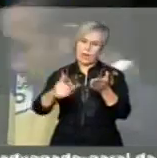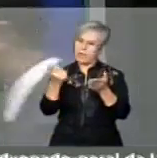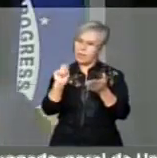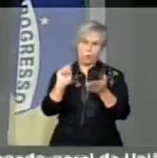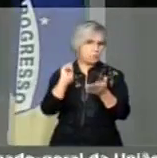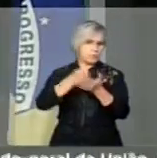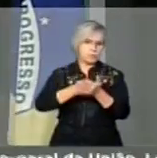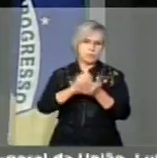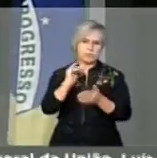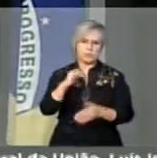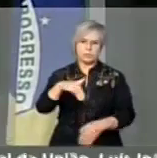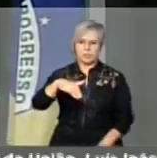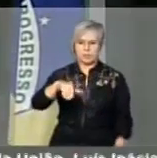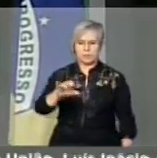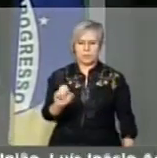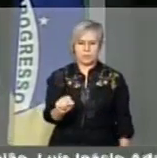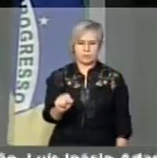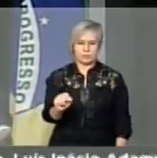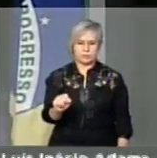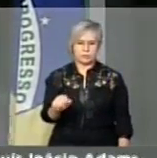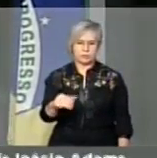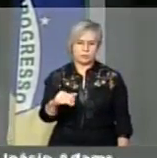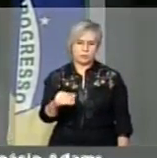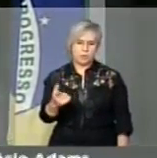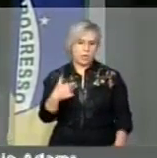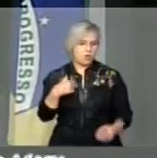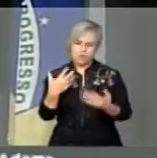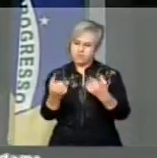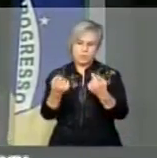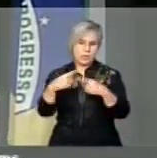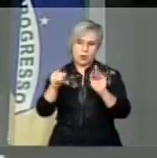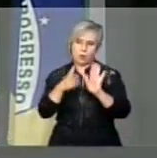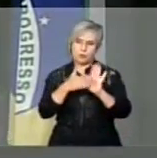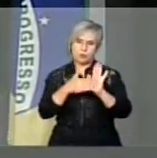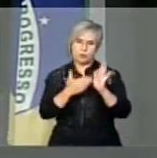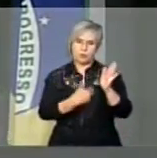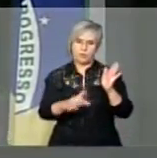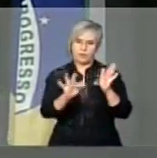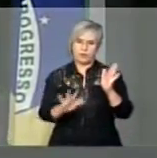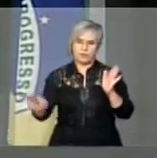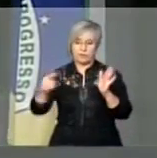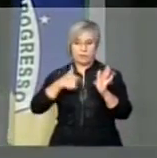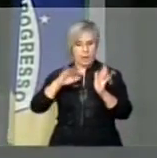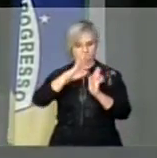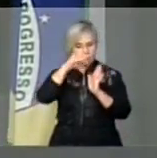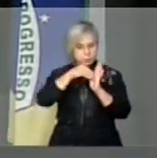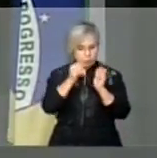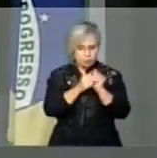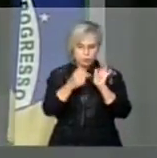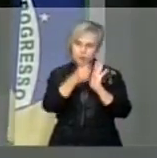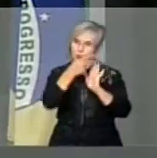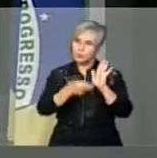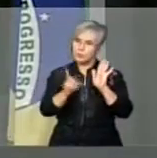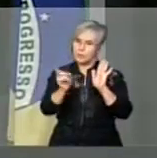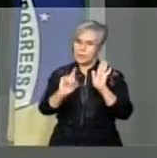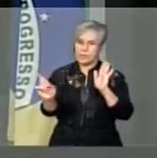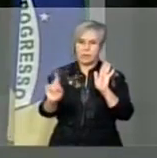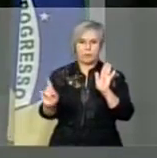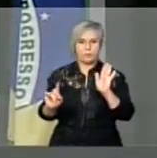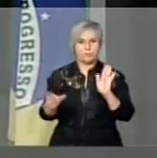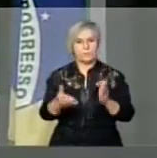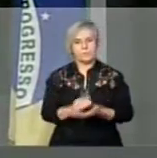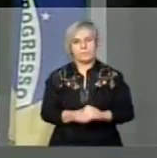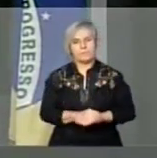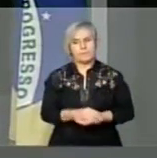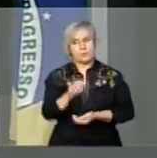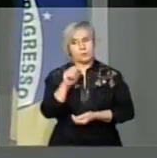ICMS para essa geração de energia, no que eu discordei da proposta do governo federal, portanto não incluí aqui no projeto. Acho que se